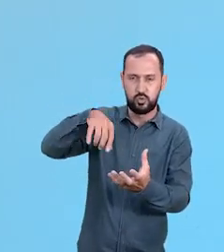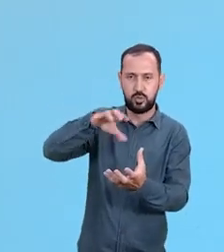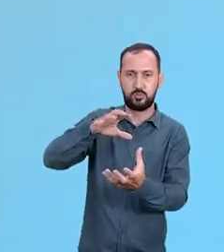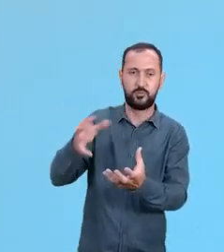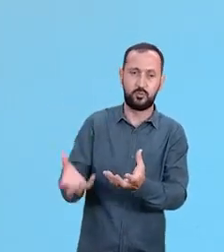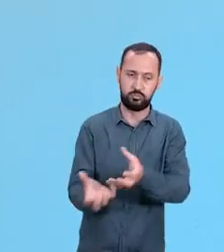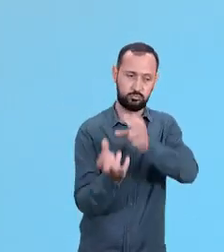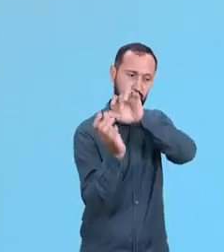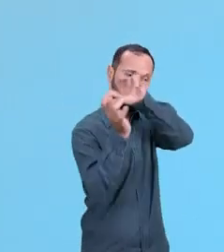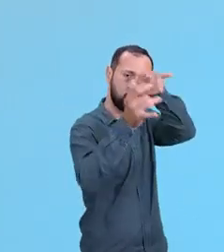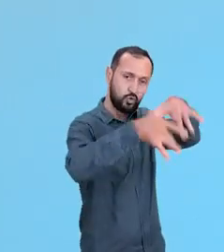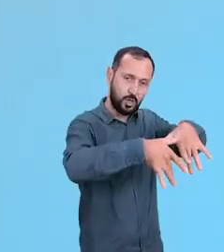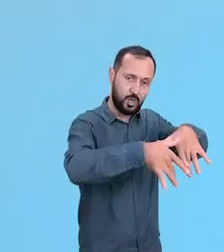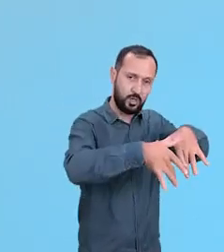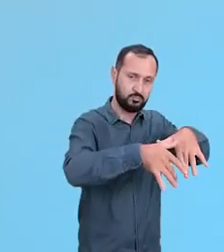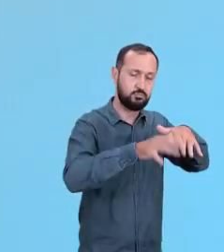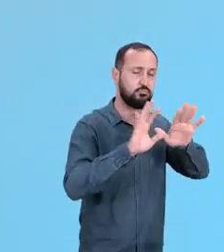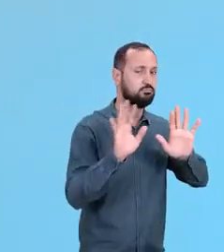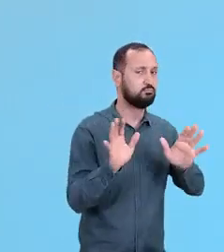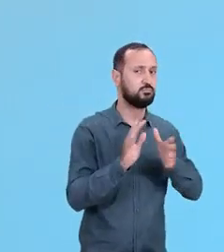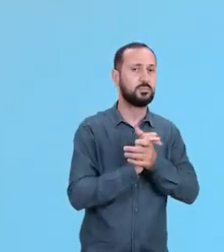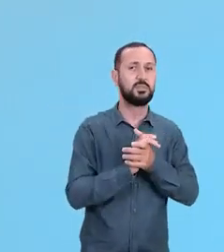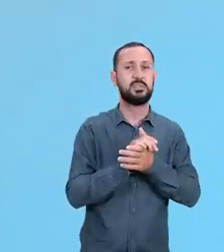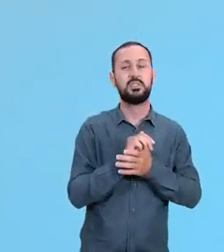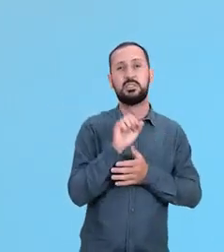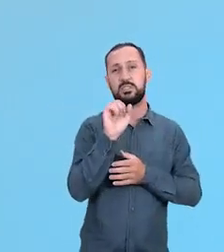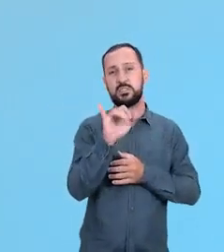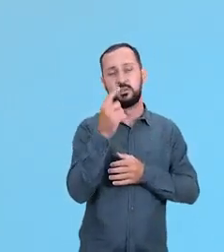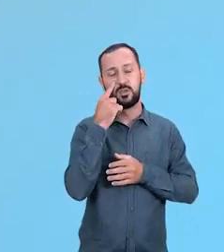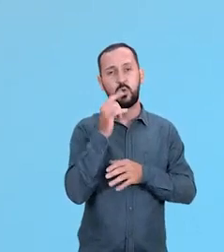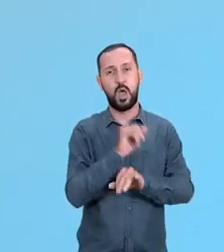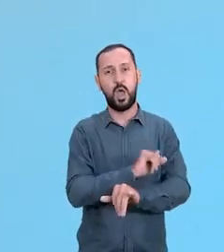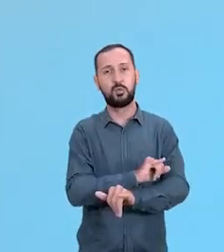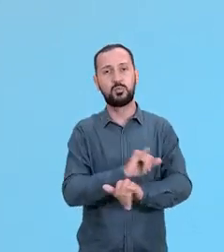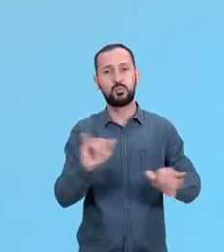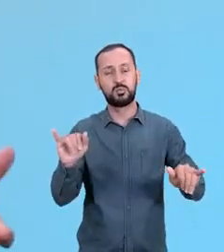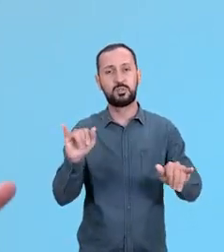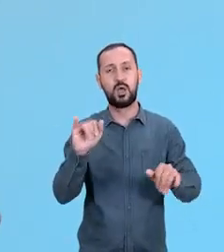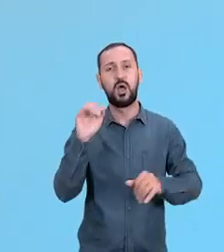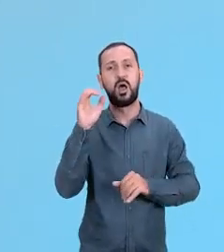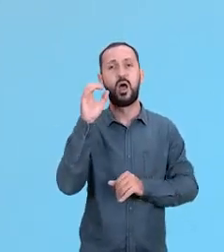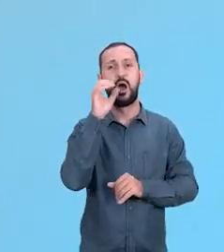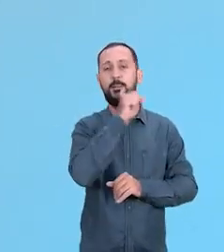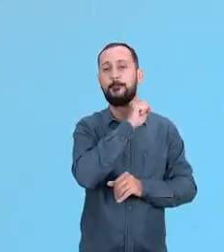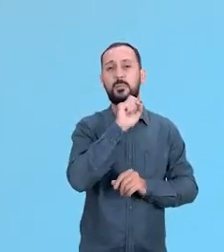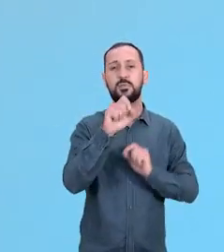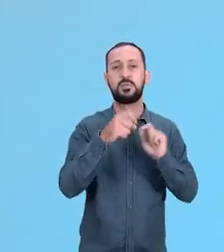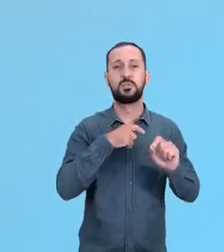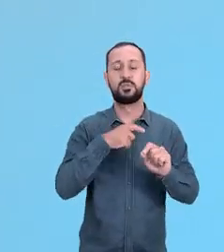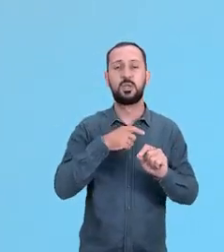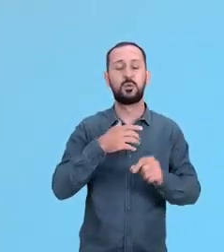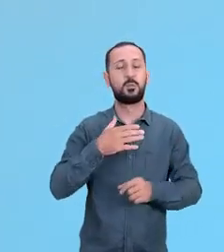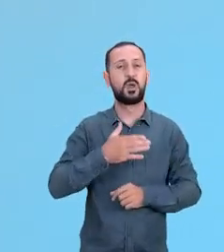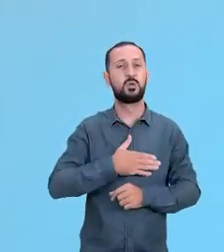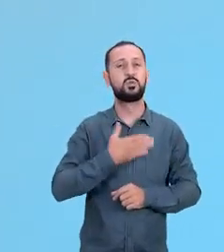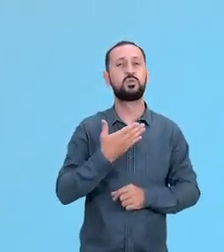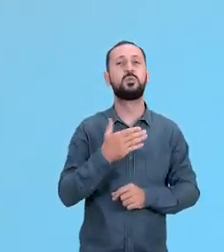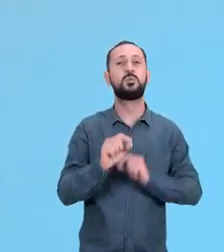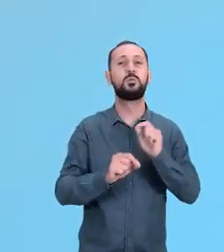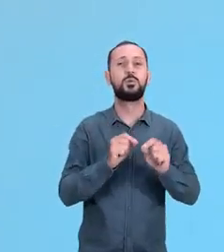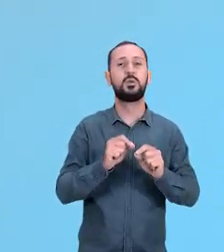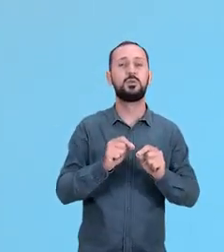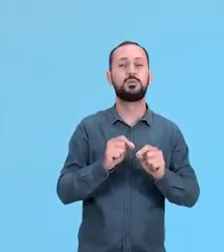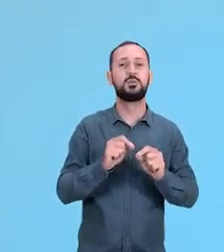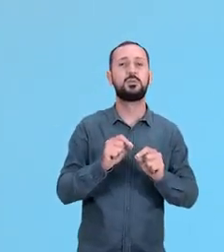que armazenam água na rua. Se você simplesmente anuncia rapidamente, você tem uma grande surpresa de